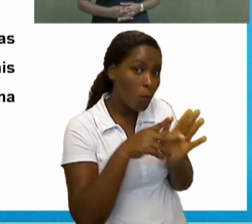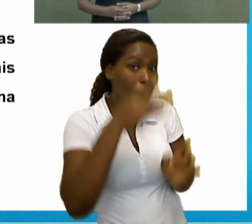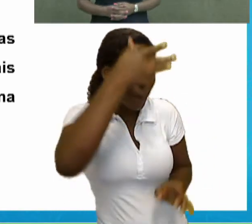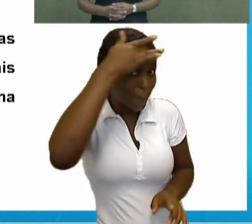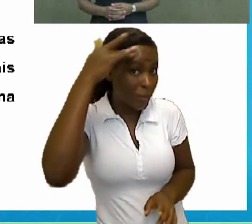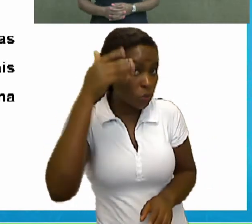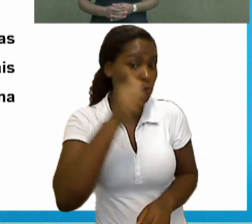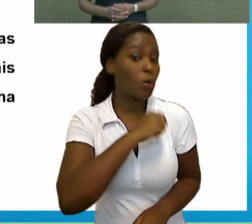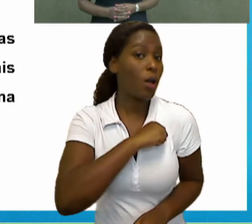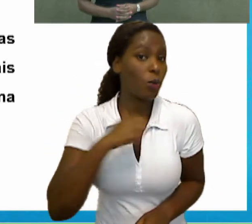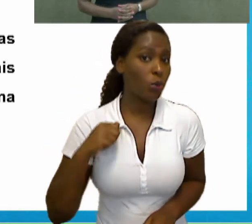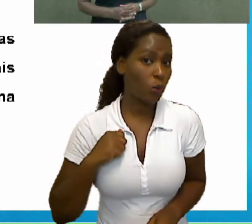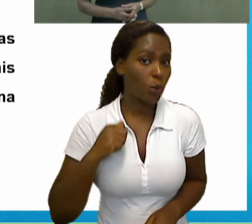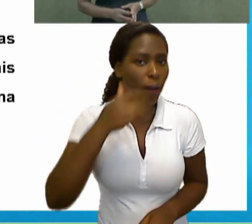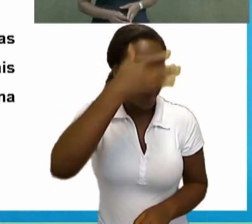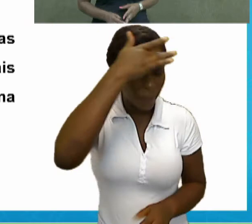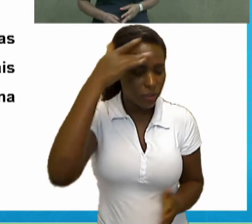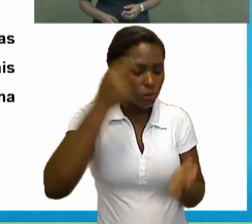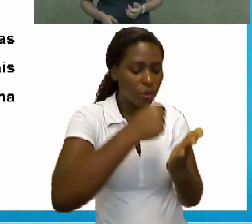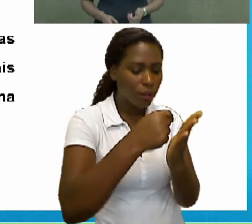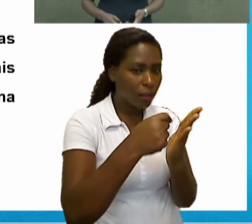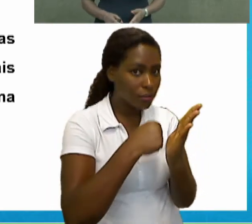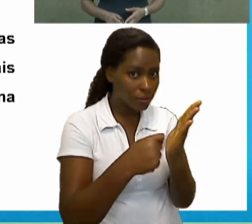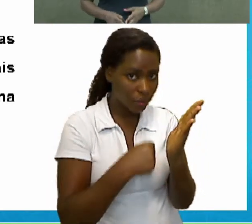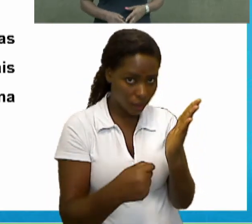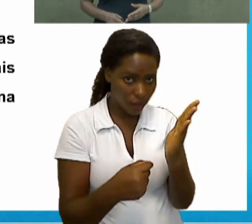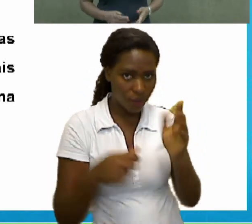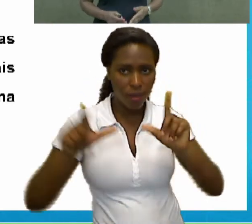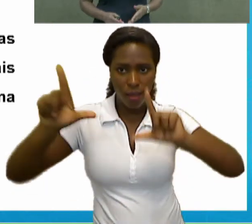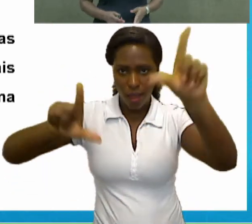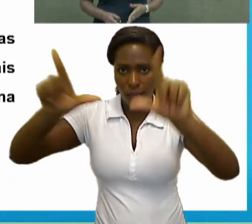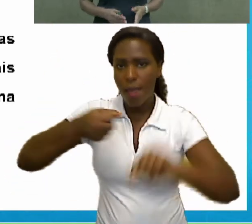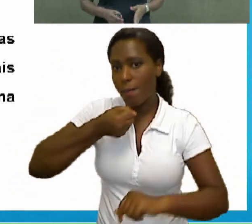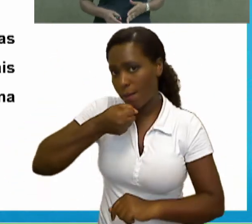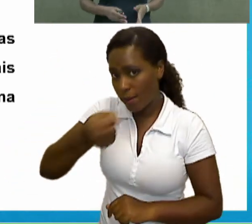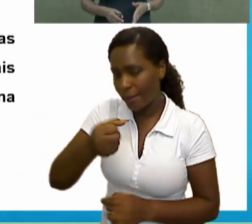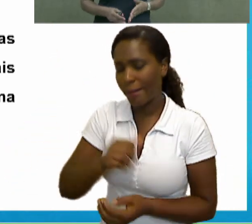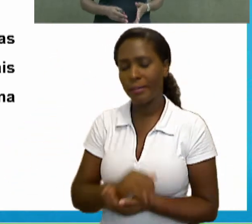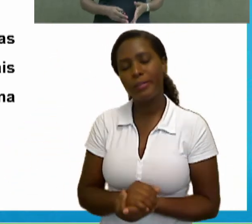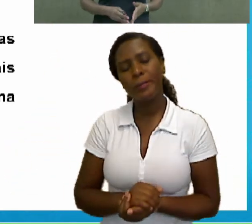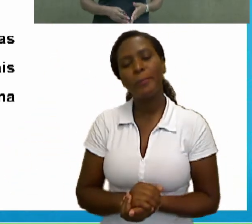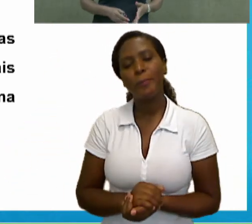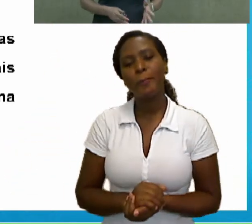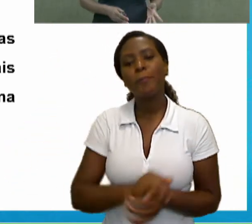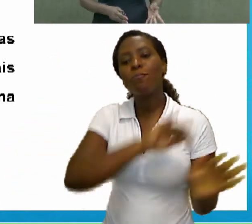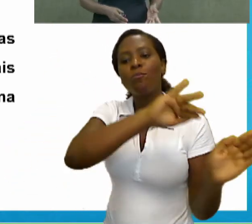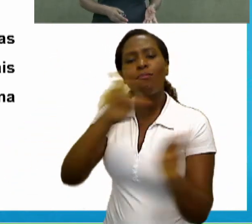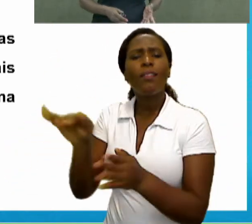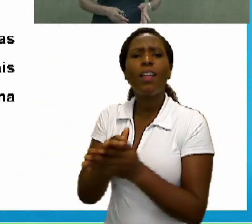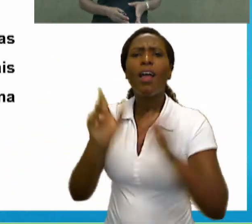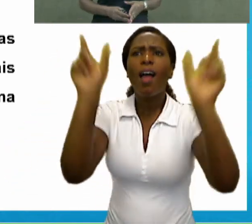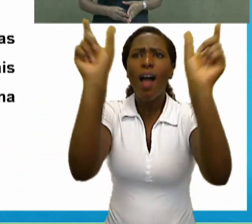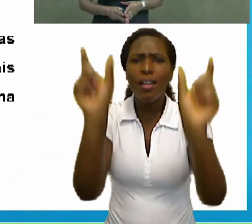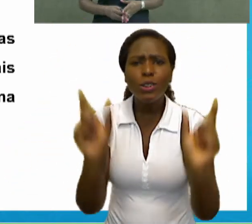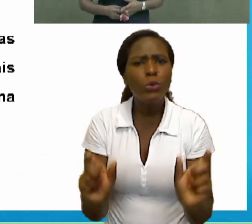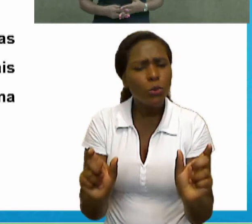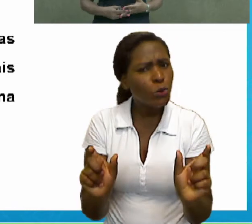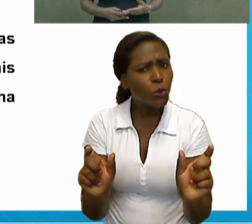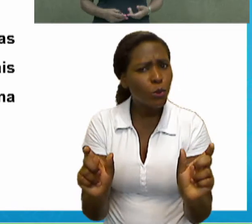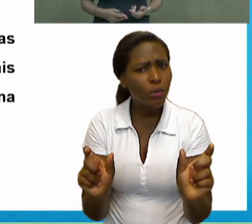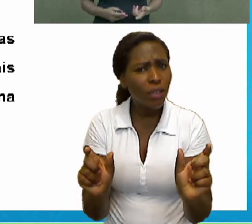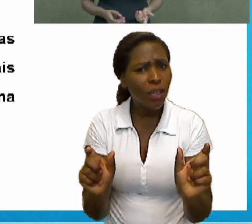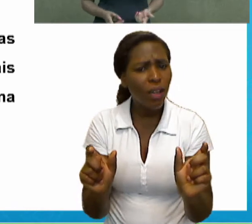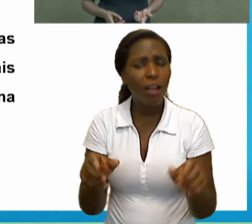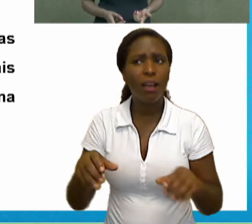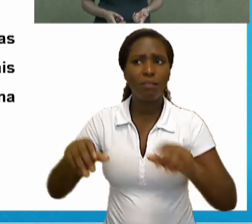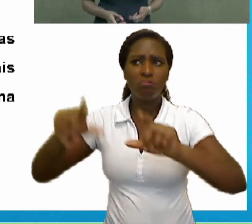Estrutura da reportagem. Bem, embora apresente uma estrutura similar à da notícia, a